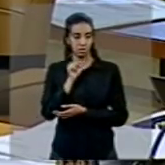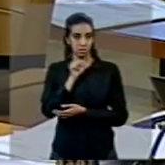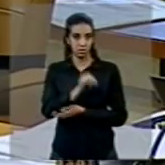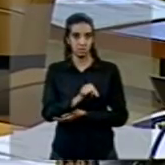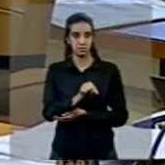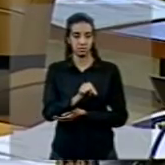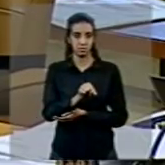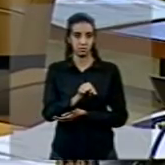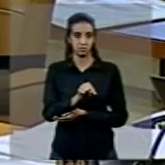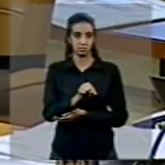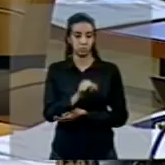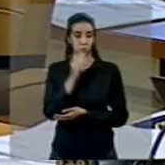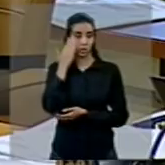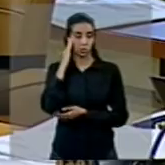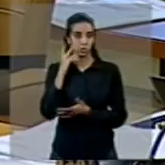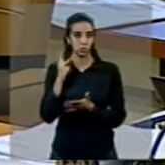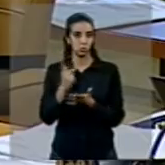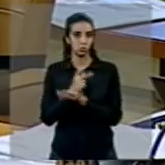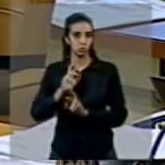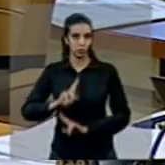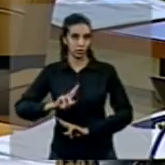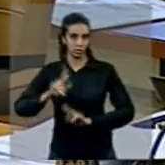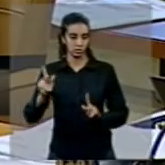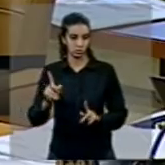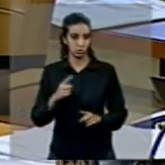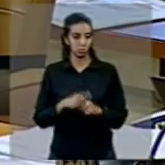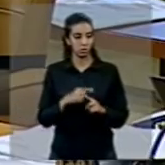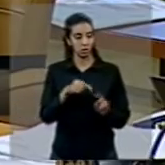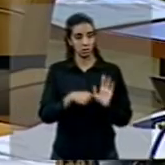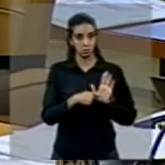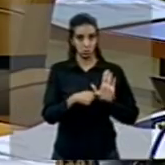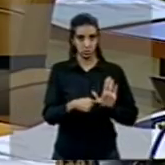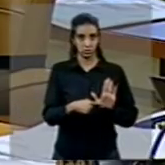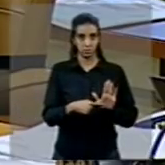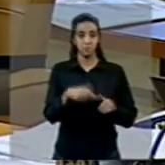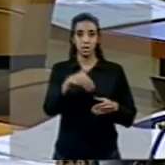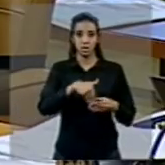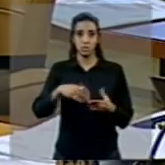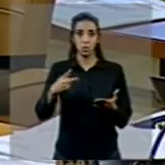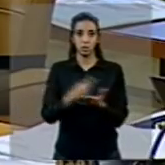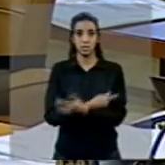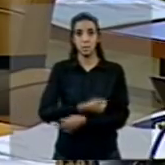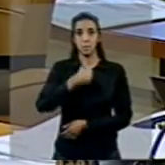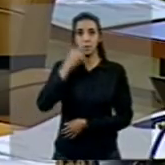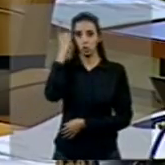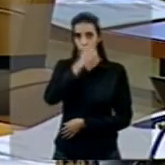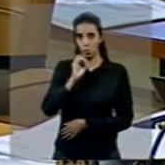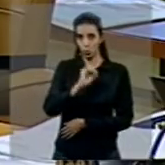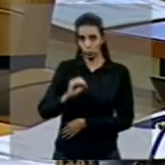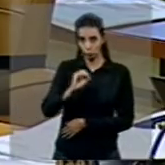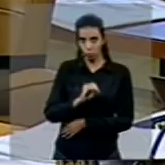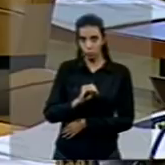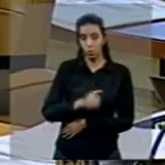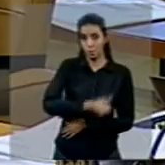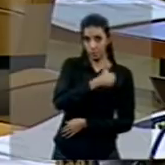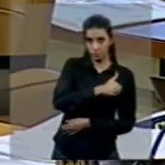Eis que aqui se assenta que realizar-se-á a eleição no primeiro domingo de outubro em primeiro turno e no último domingo de outubro